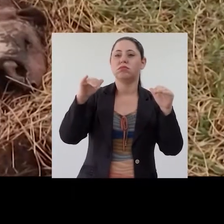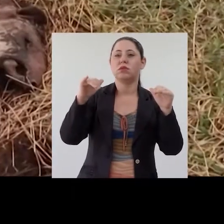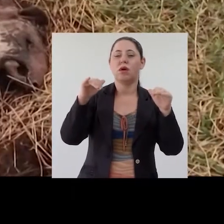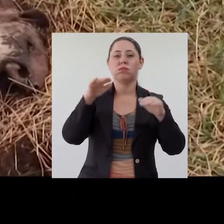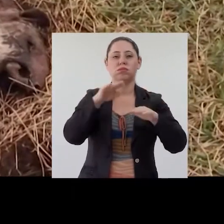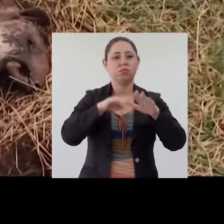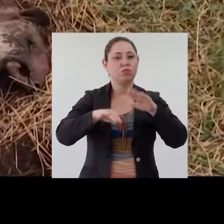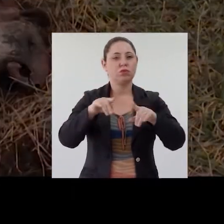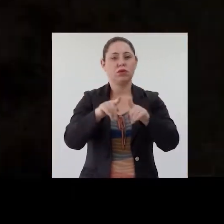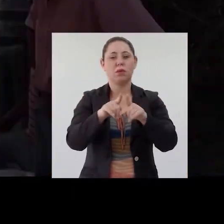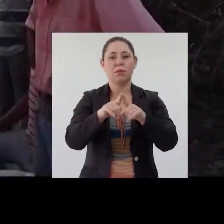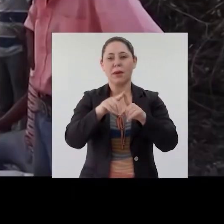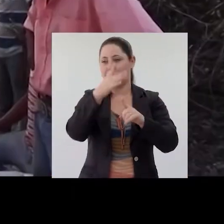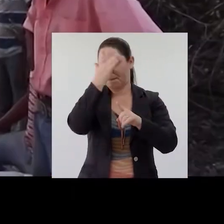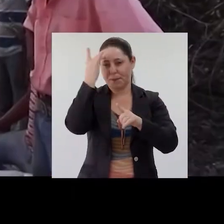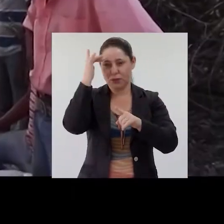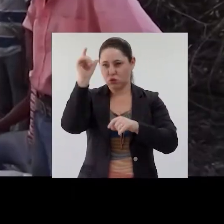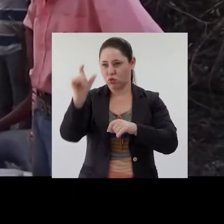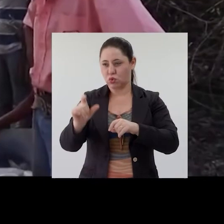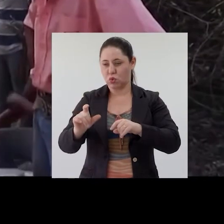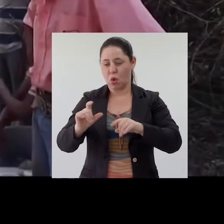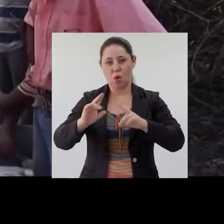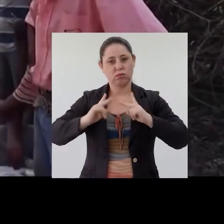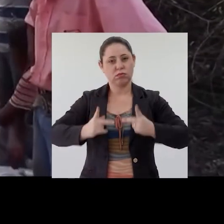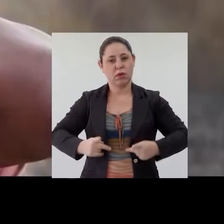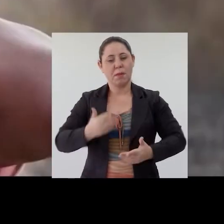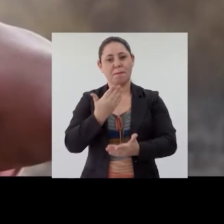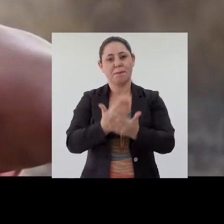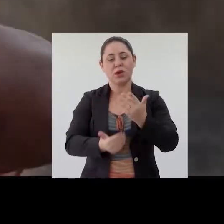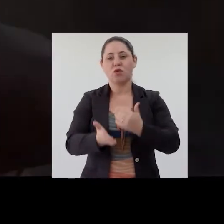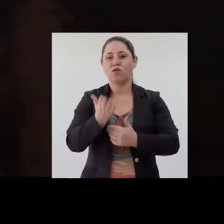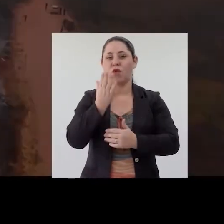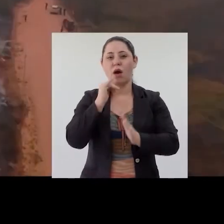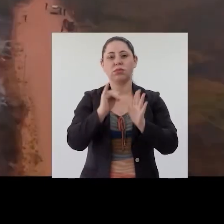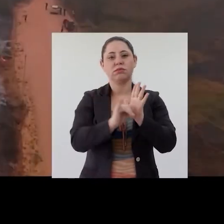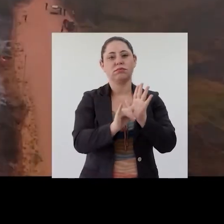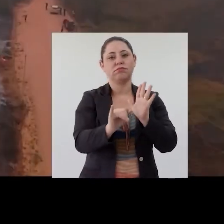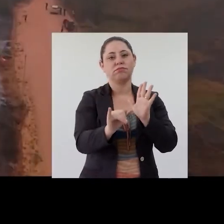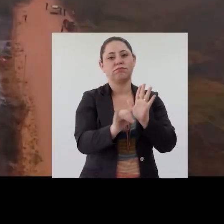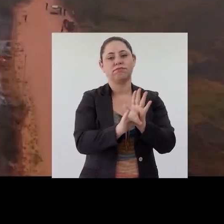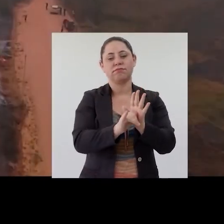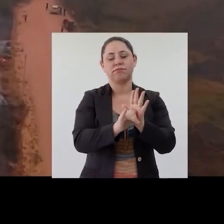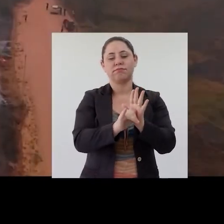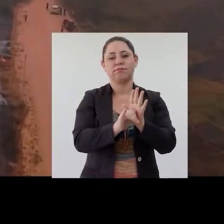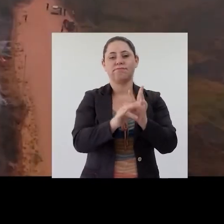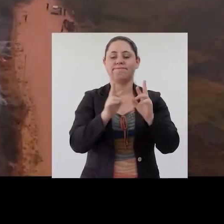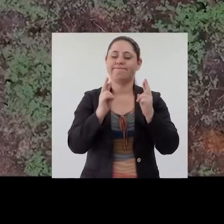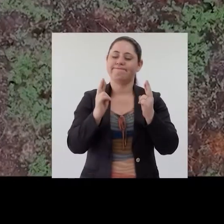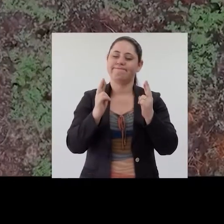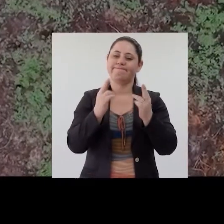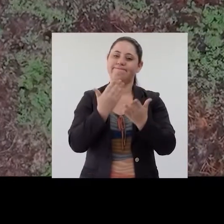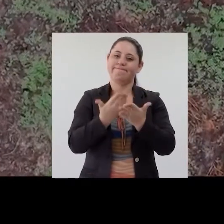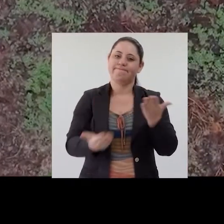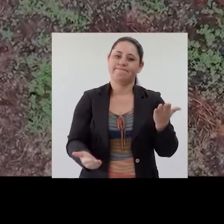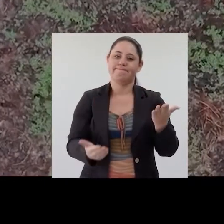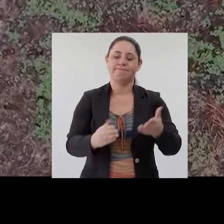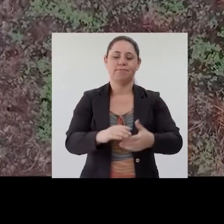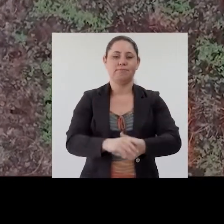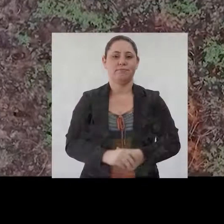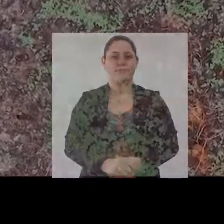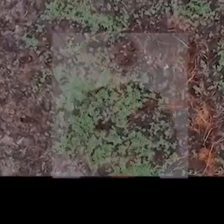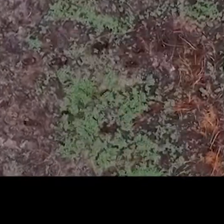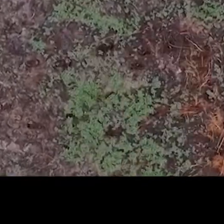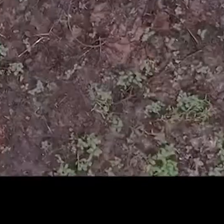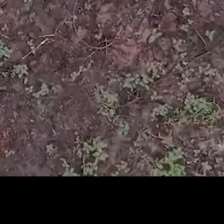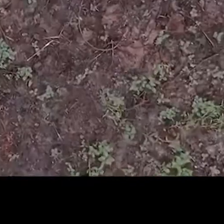suas vidas e de seres humanos que perderam seu sustento, sua identidade, sua esperança.